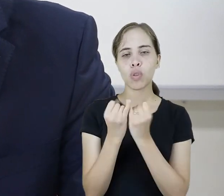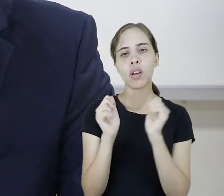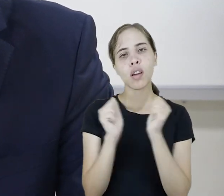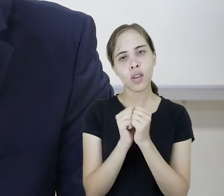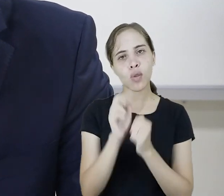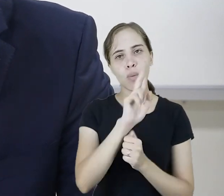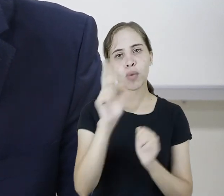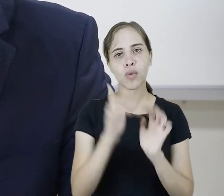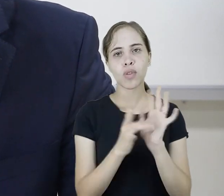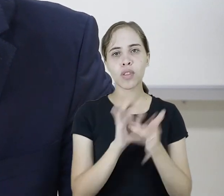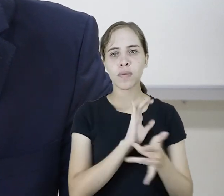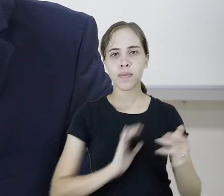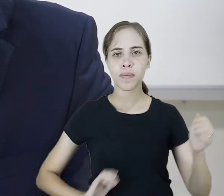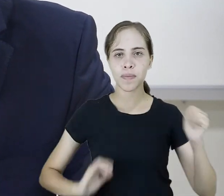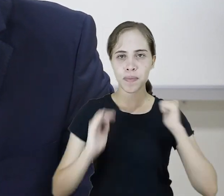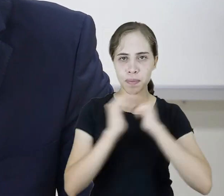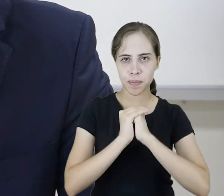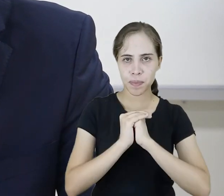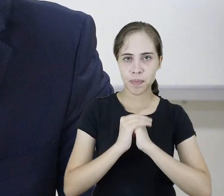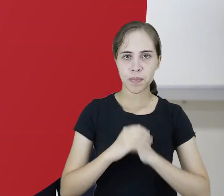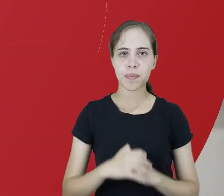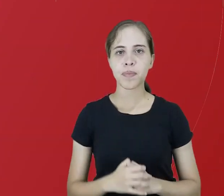nome de Jesus Cristo. Amém.